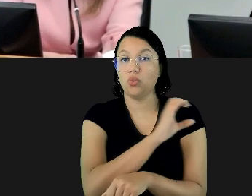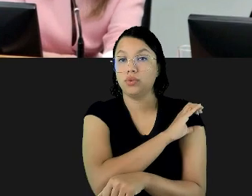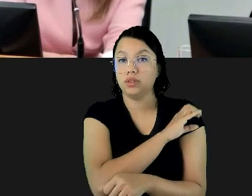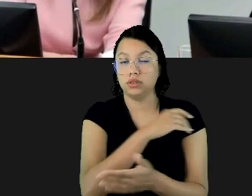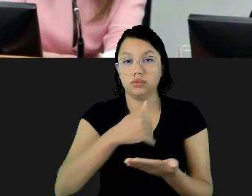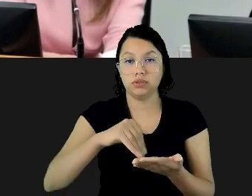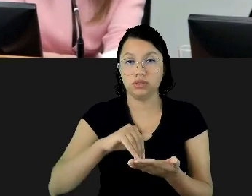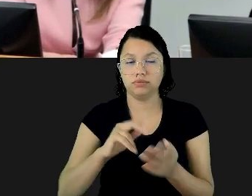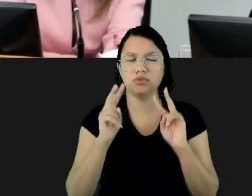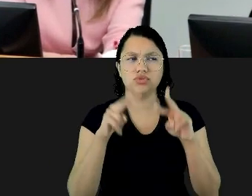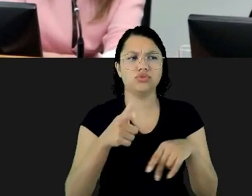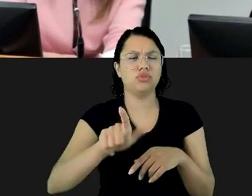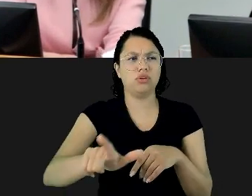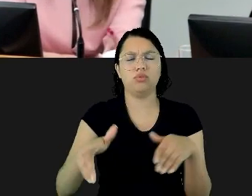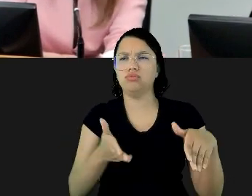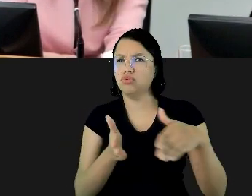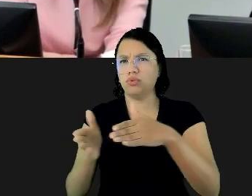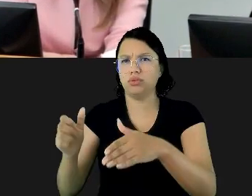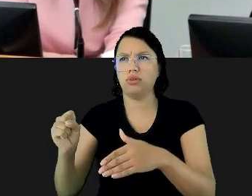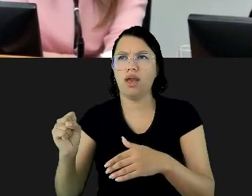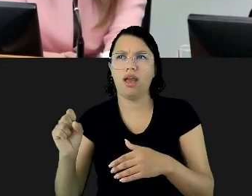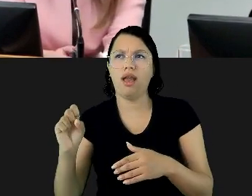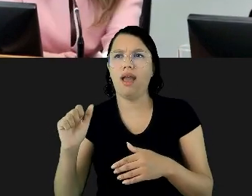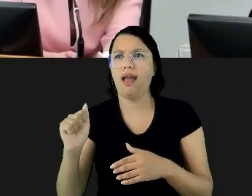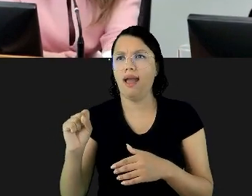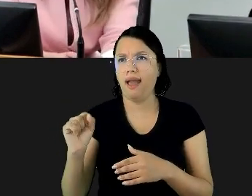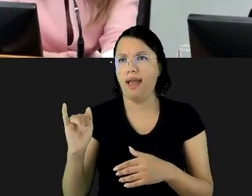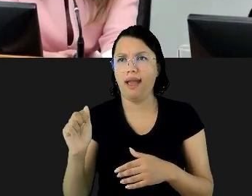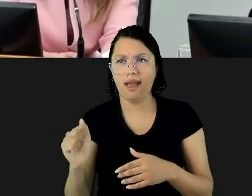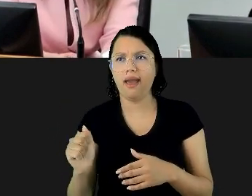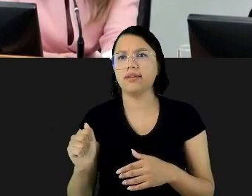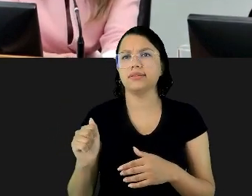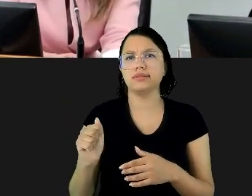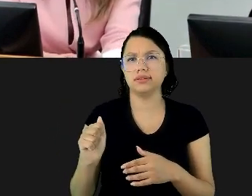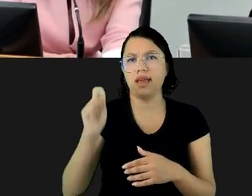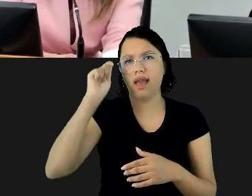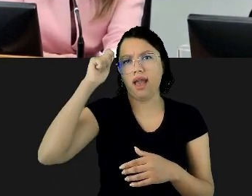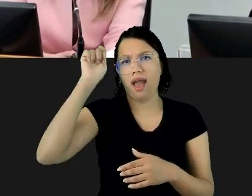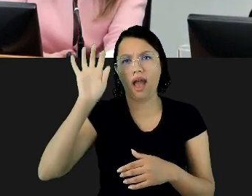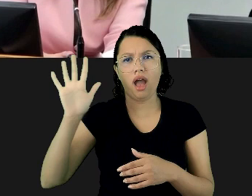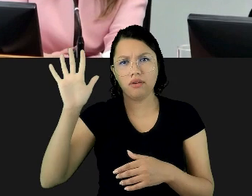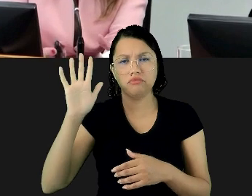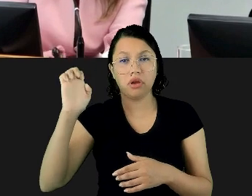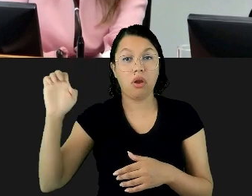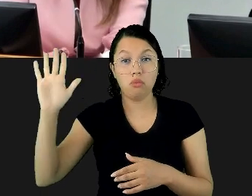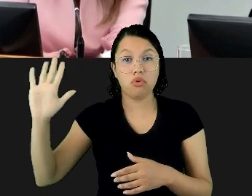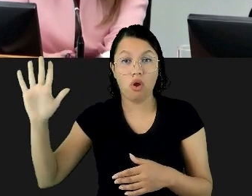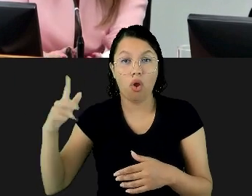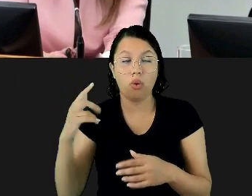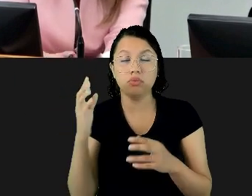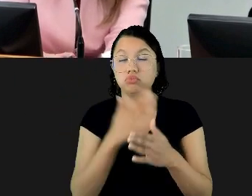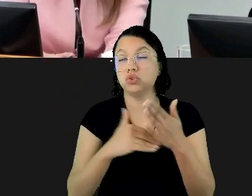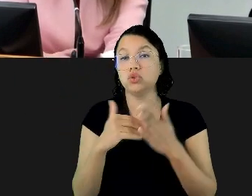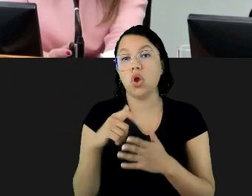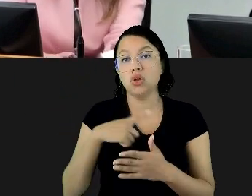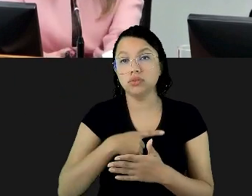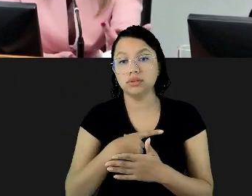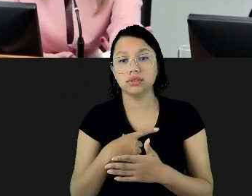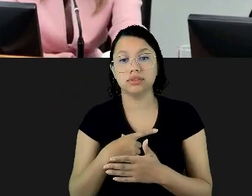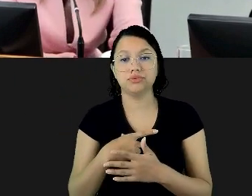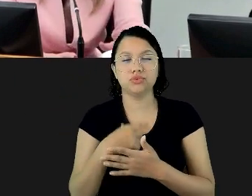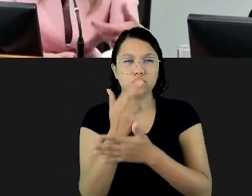Ásia, na África, na Europa, e todos têm um desenho, né, instituições